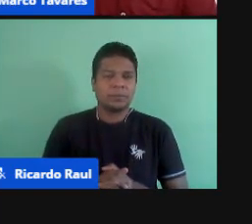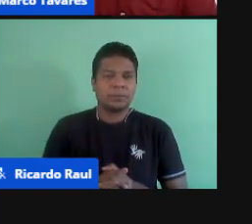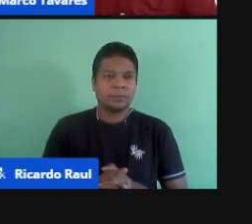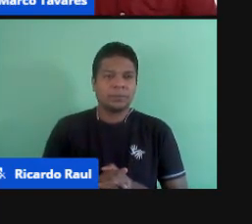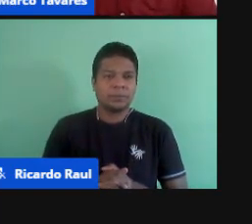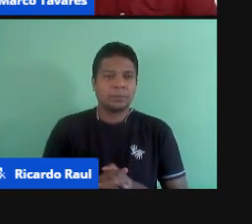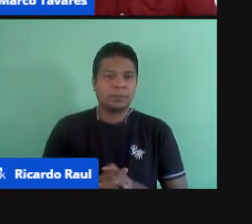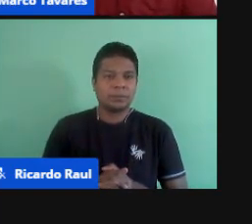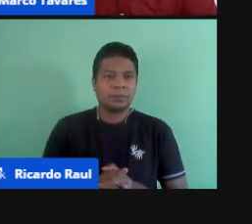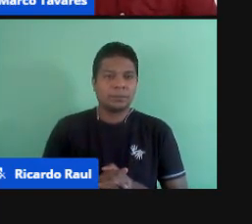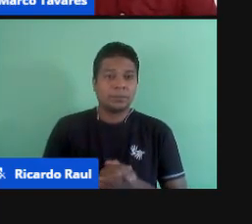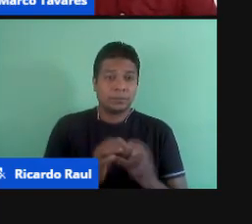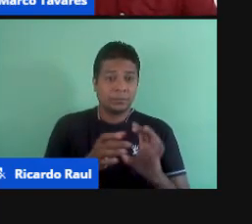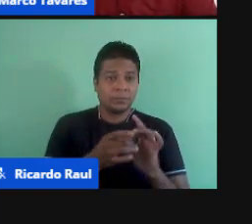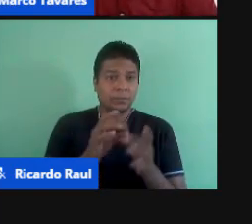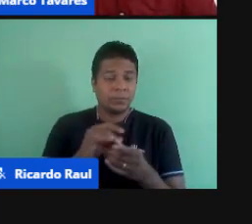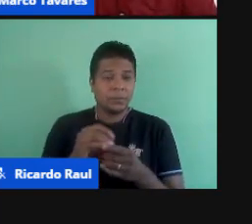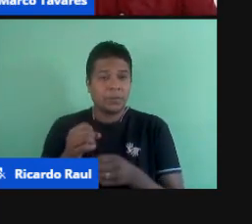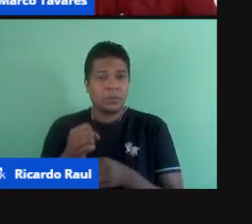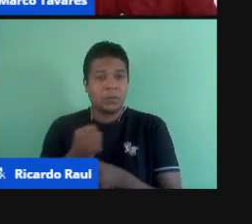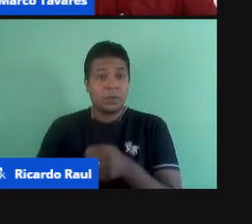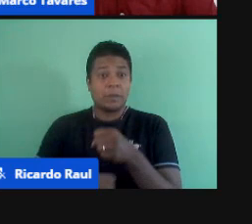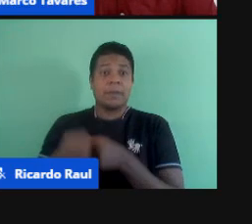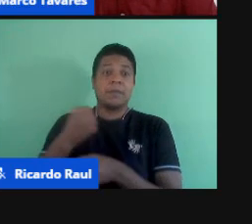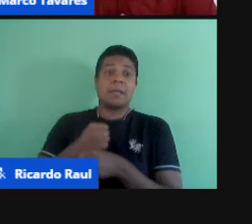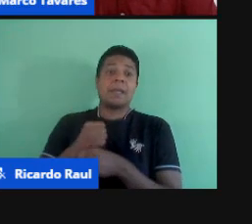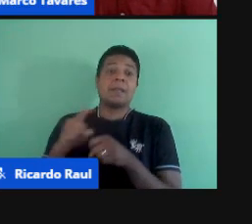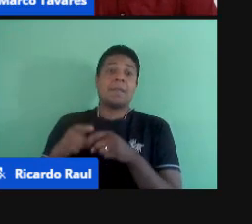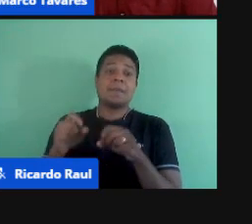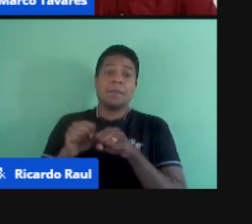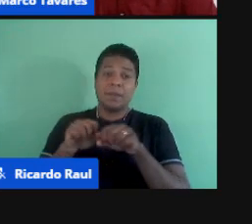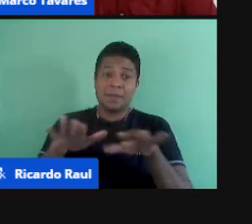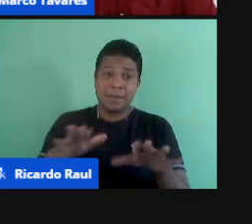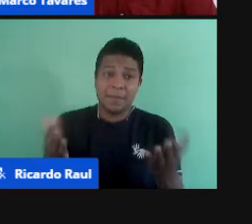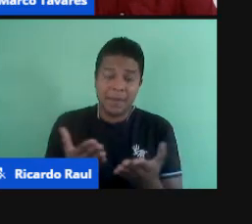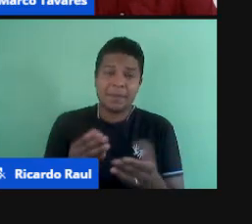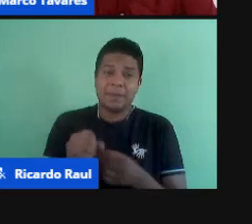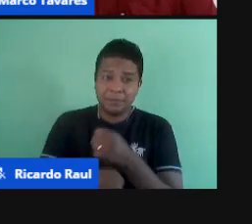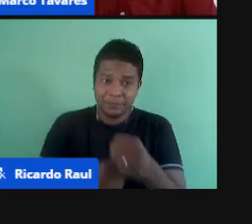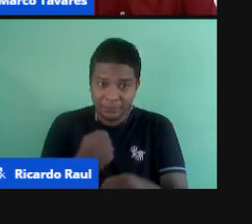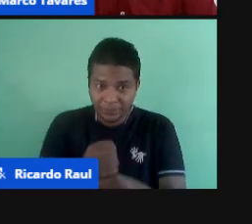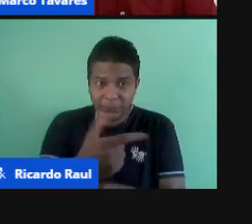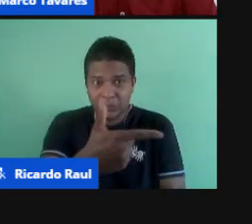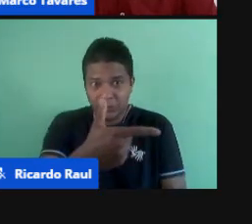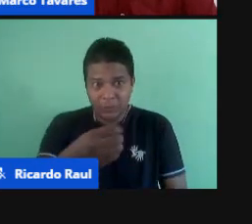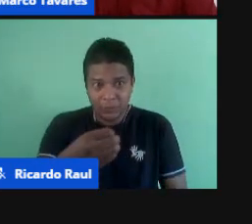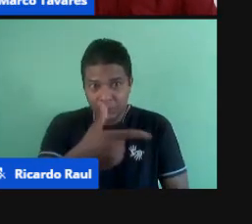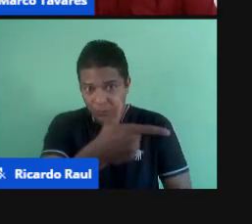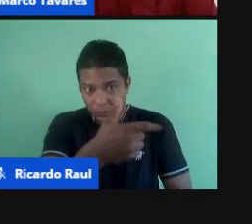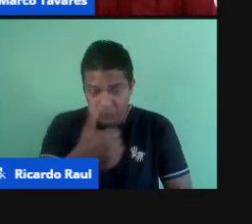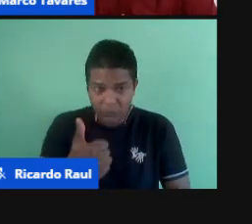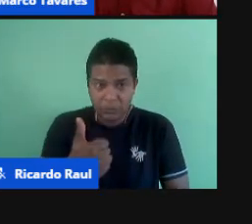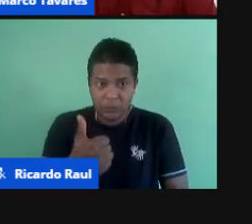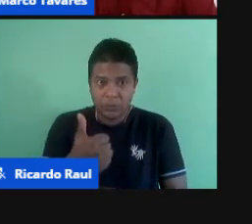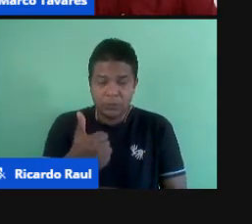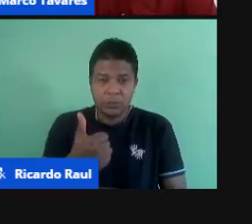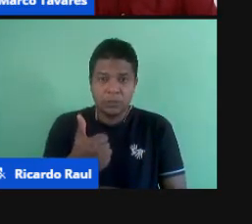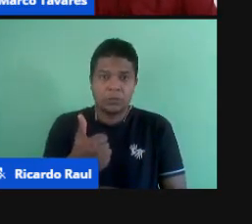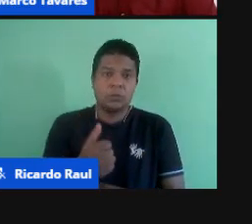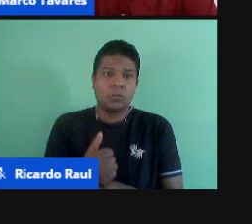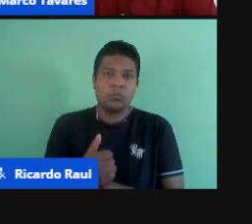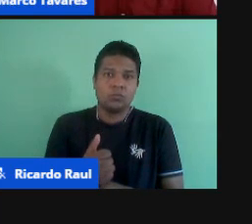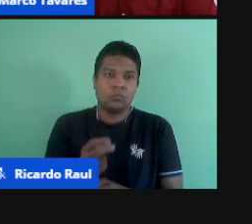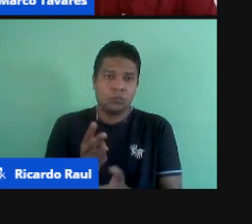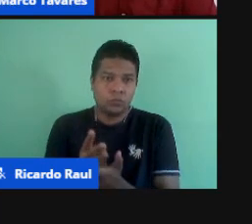os Jogos Olímpicos que seria o ano passado, pela pandemia, vai ser 2021. E eles mantiveram, por questão do ciclo olímpico,